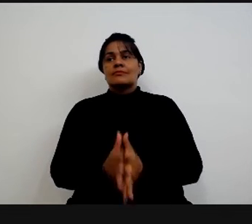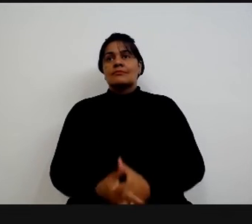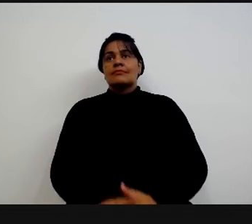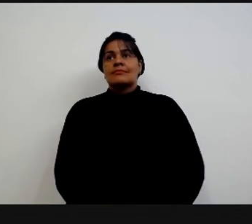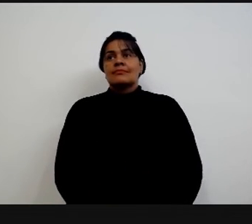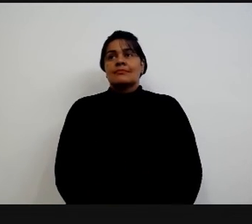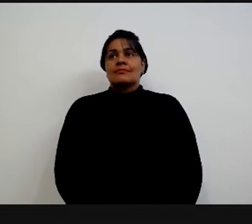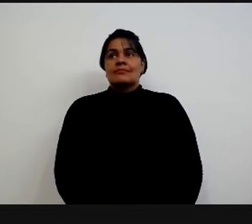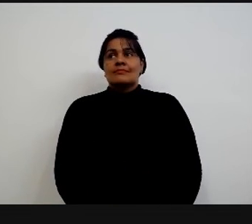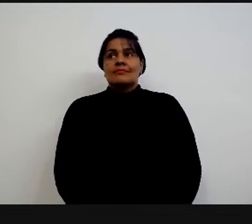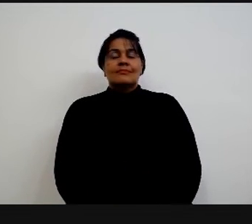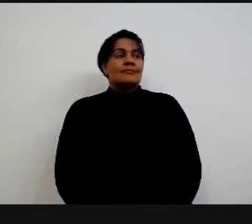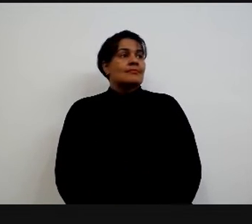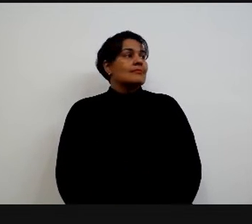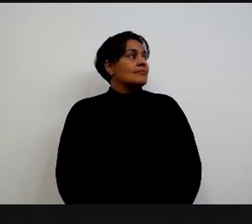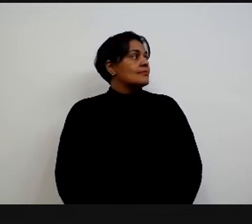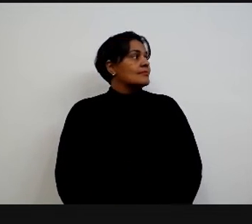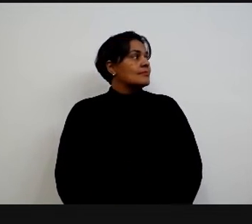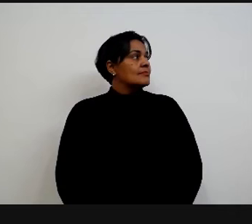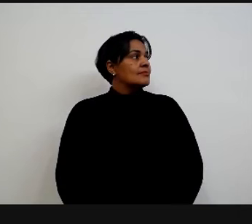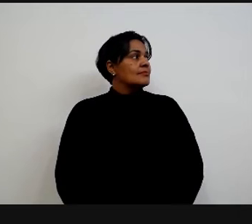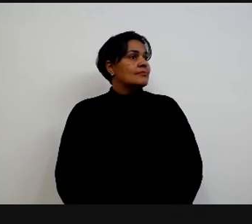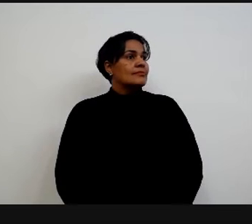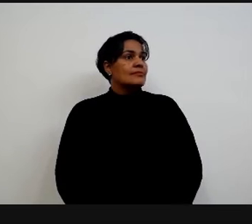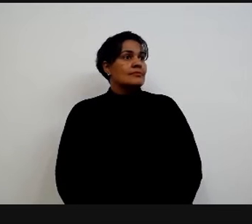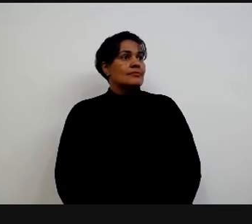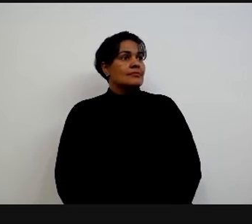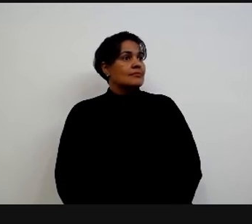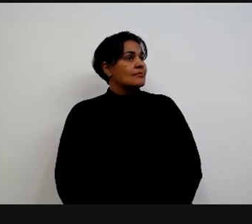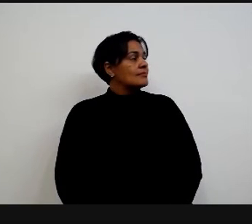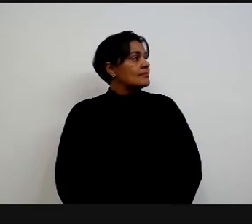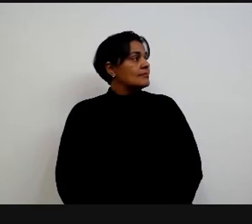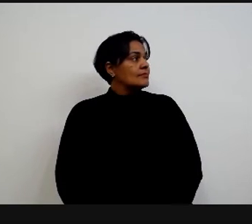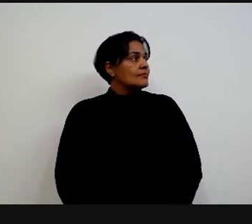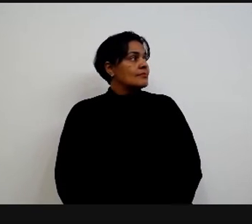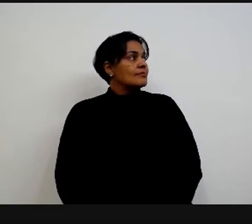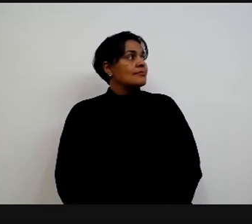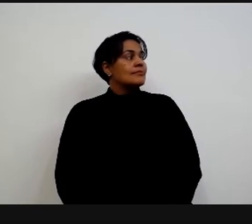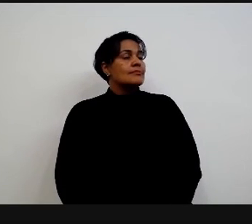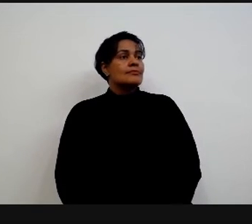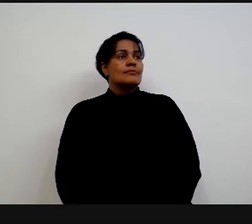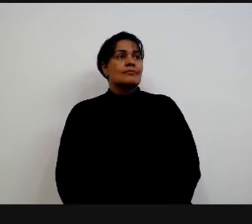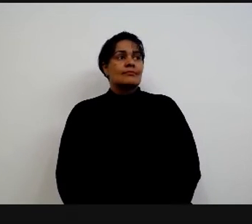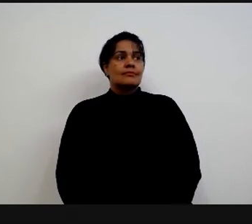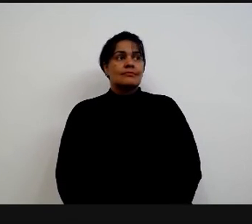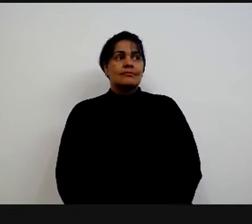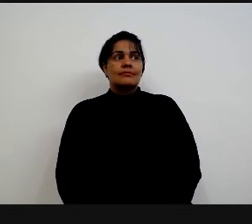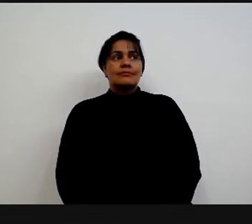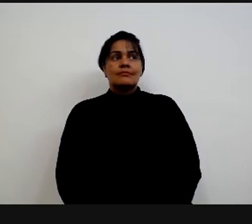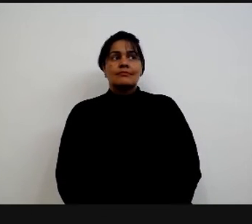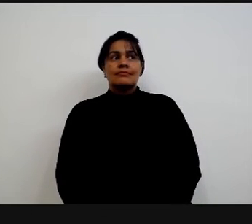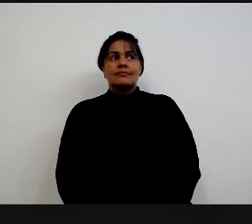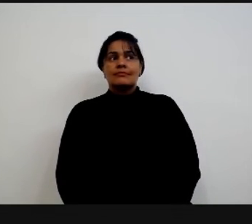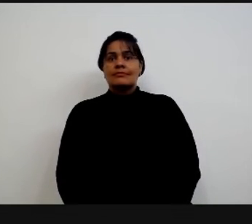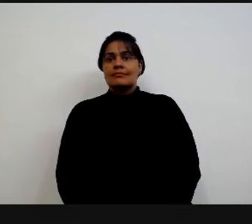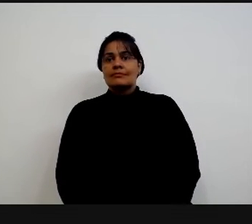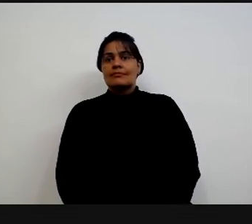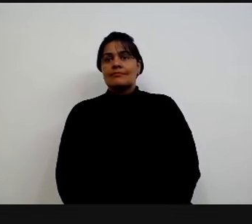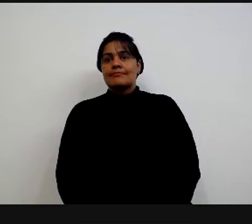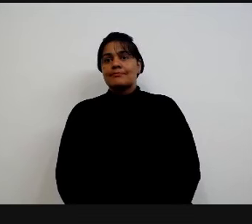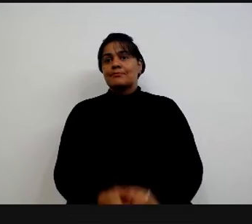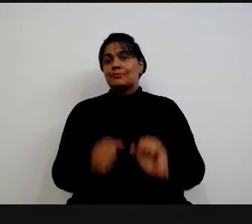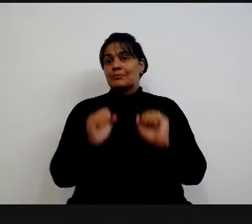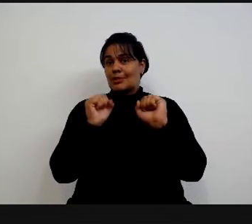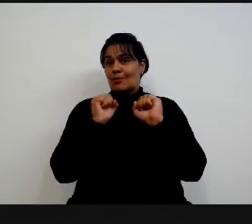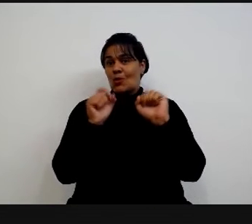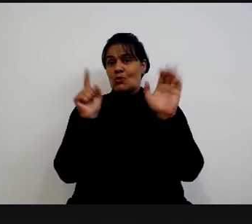auditório? Formulação de uma perguntinha só? Pelo auditório? Só uma perguntinha. Tá, pode ser. Pode ser. Você não convocou a mesa, já que minha voz é a...